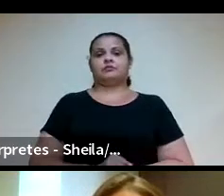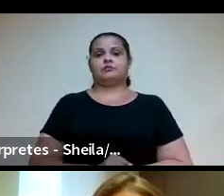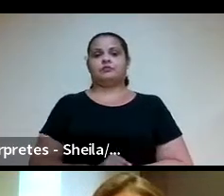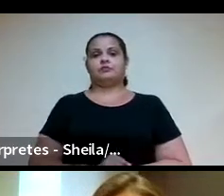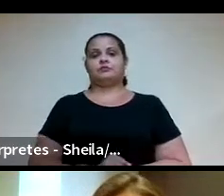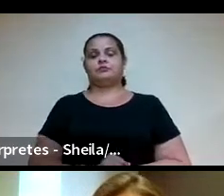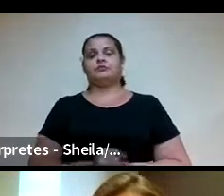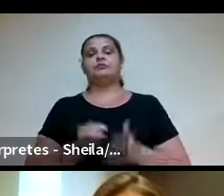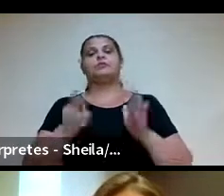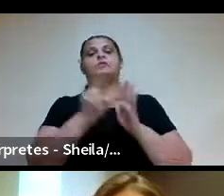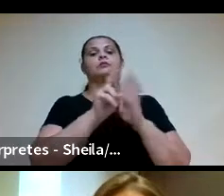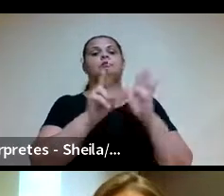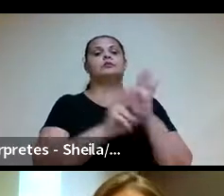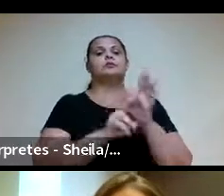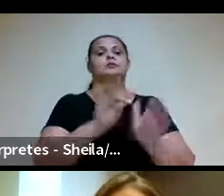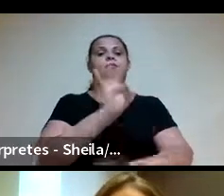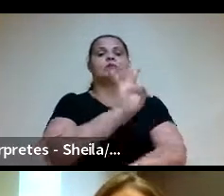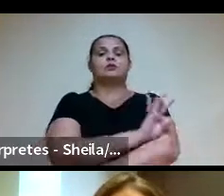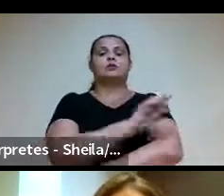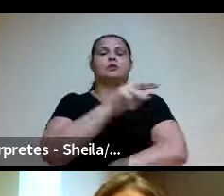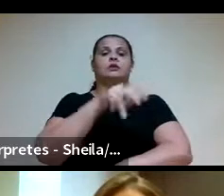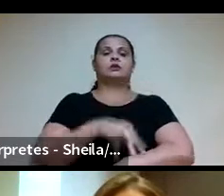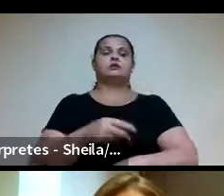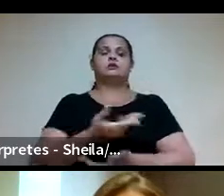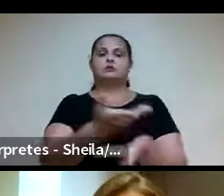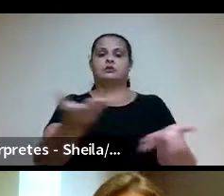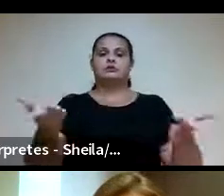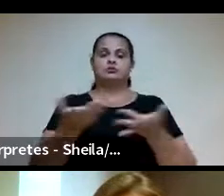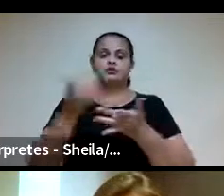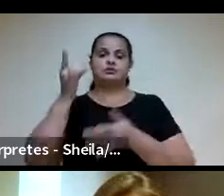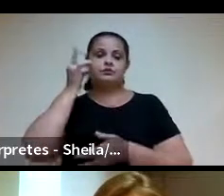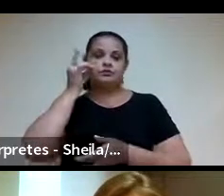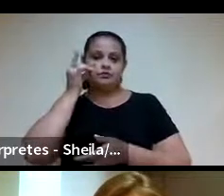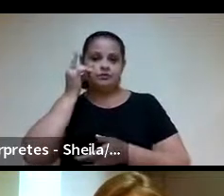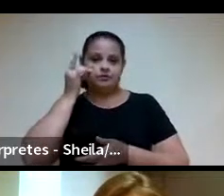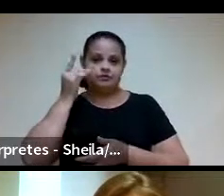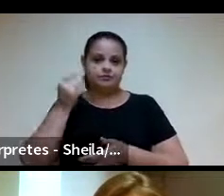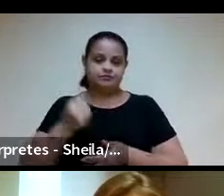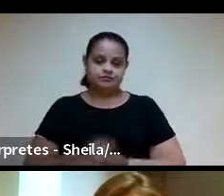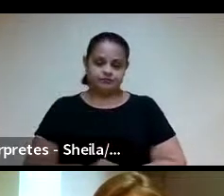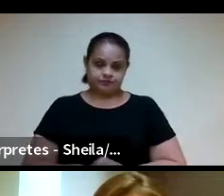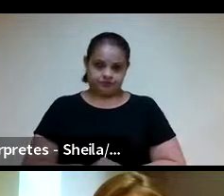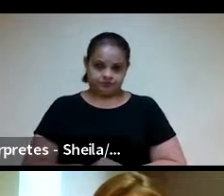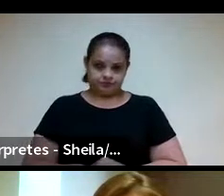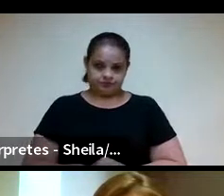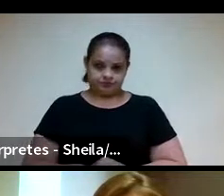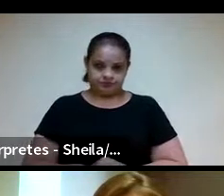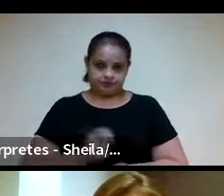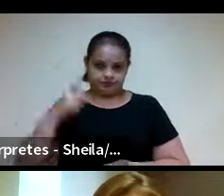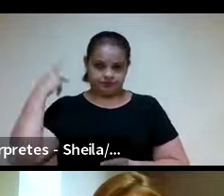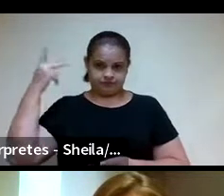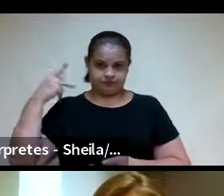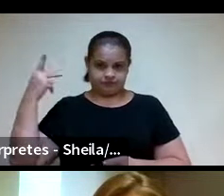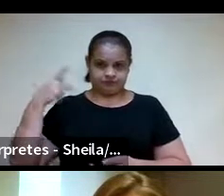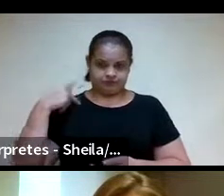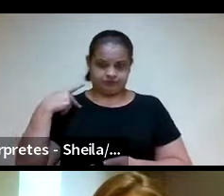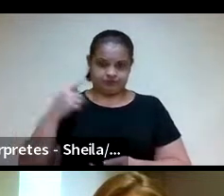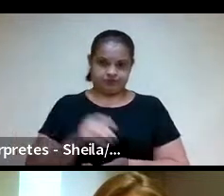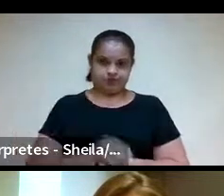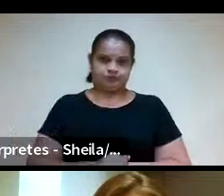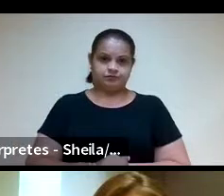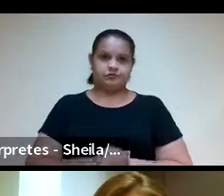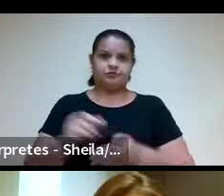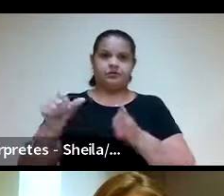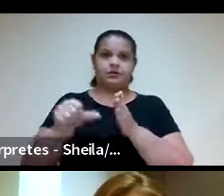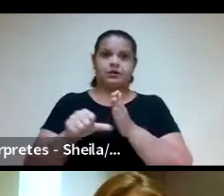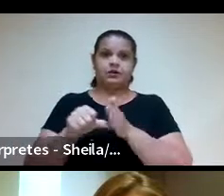relatora Tiziana Nobre, demais julgadores, demais colegas, procurador. Em primeiro